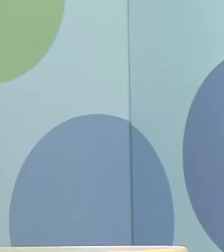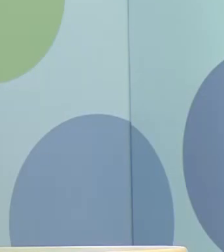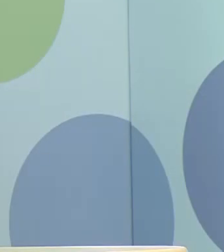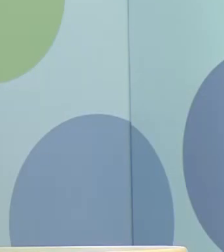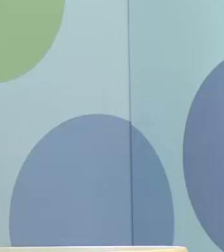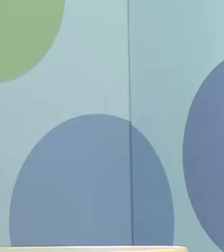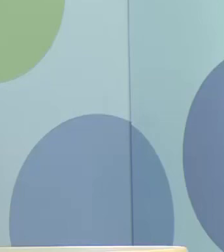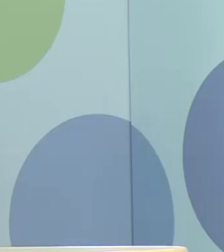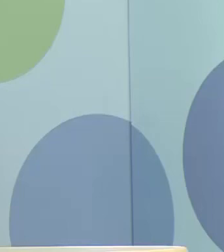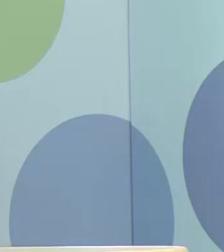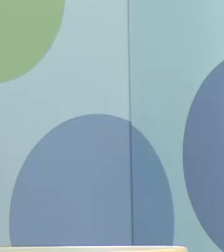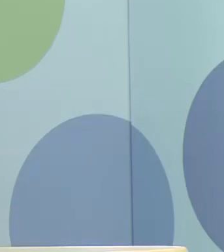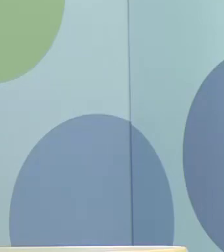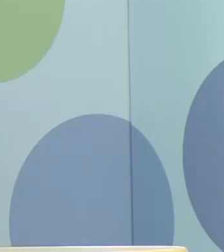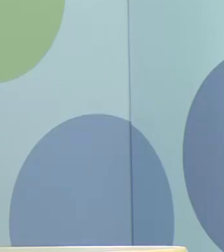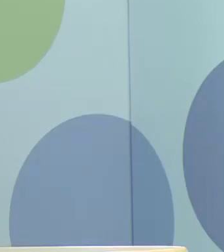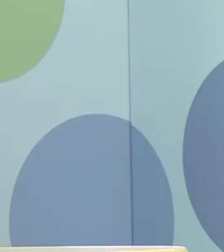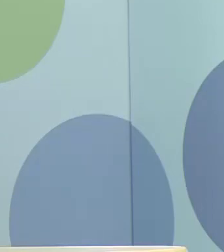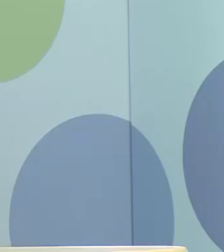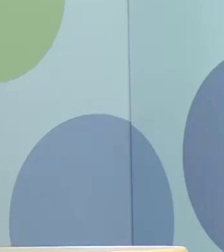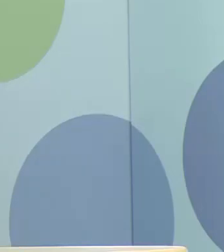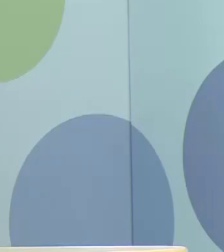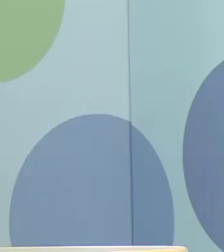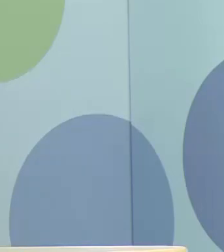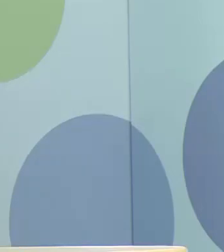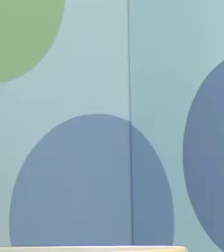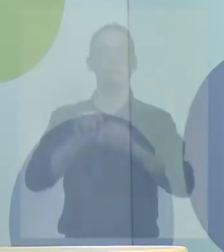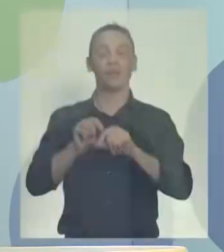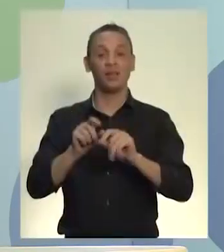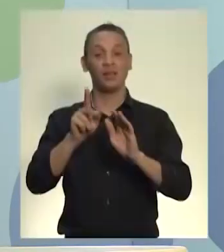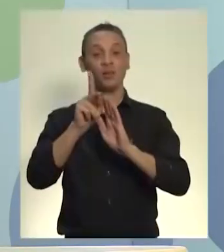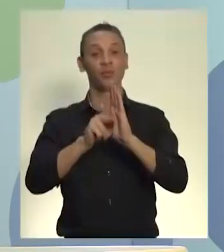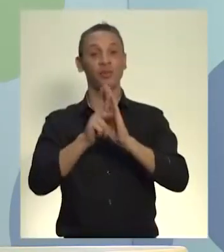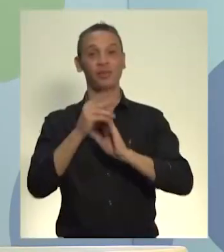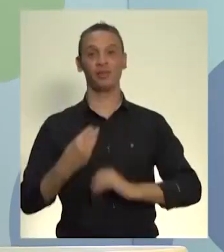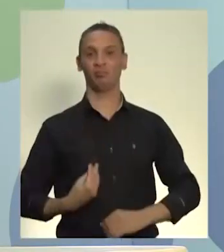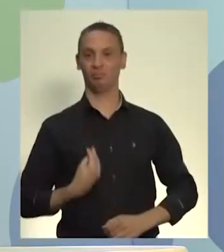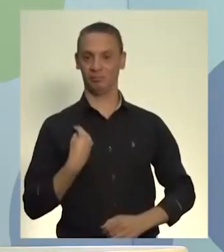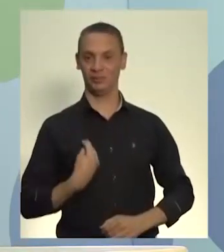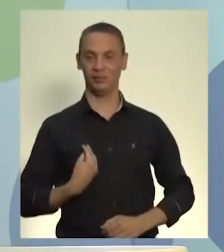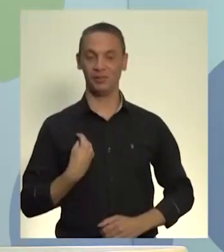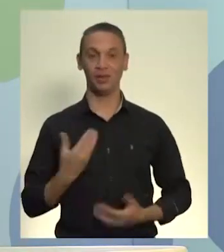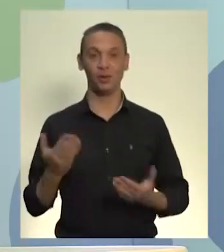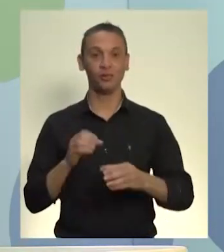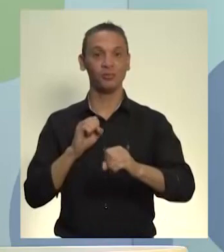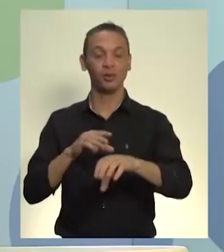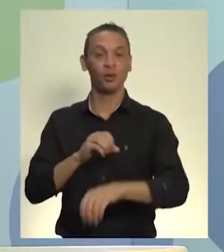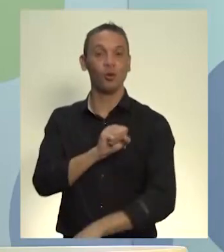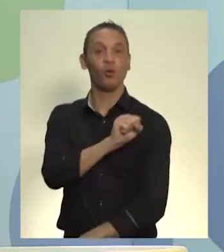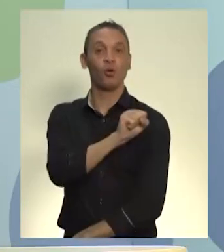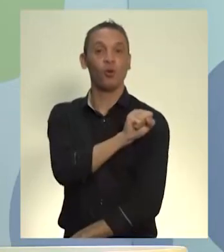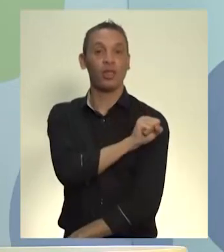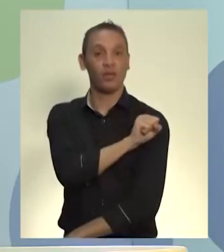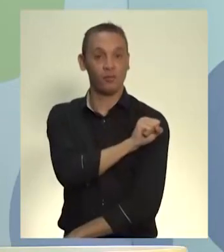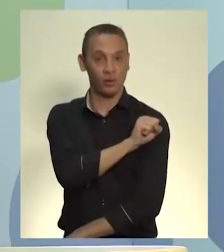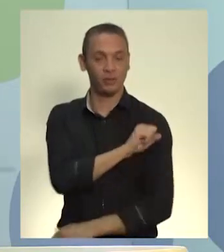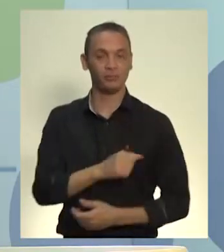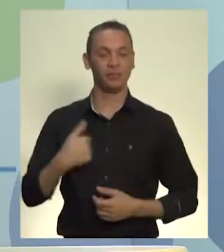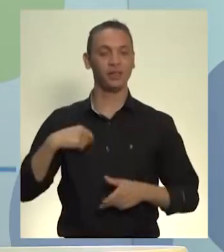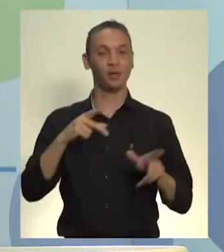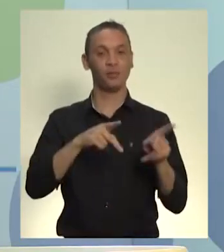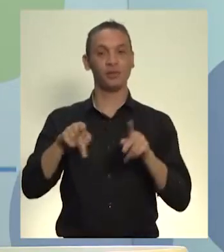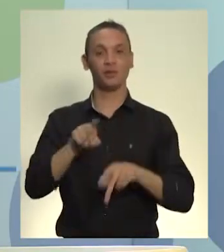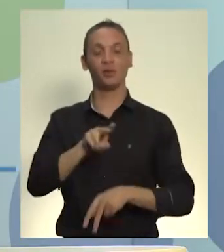Olá, sejam bem-vindos. A gente vai conversar um pouquinho sobre o projeto de vida nessa aula para o oitavo ano. Eu sou a